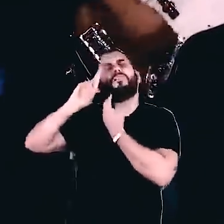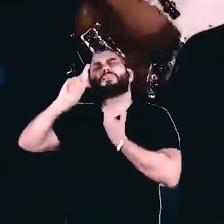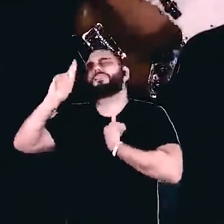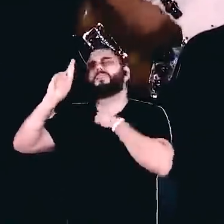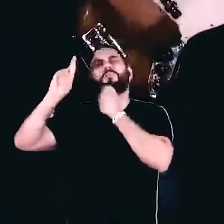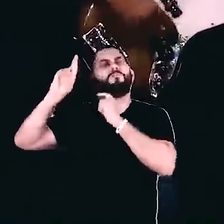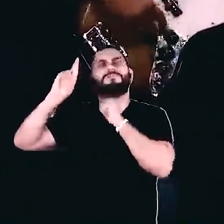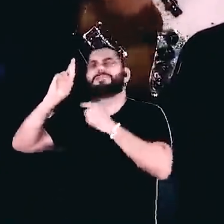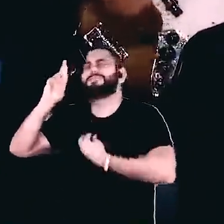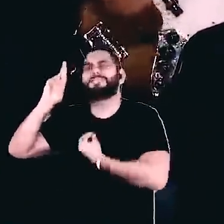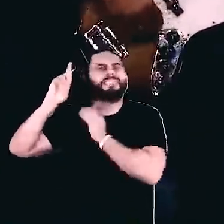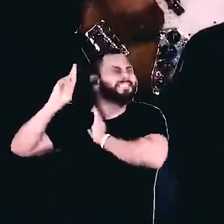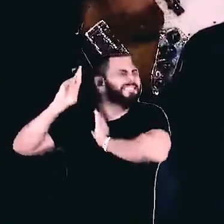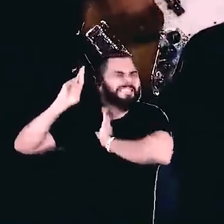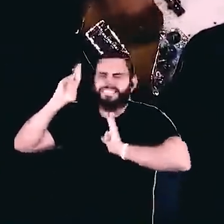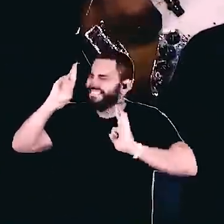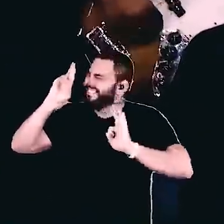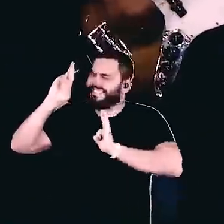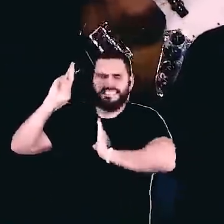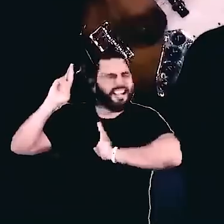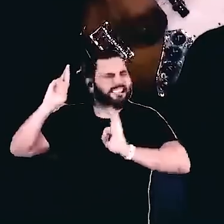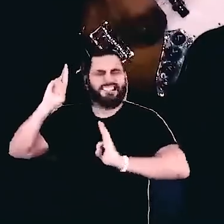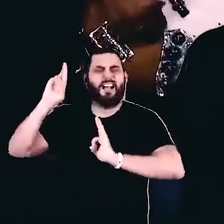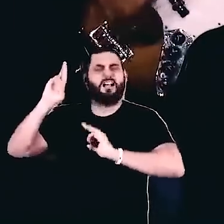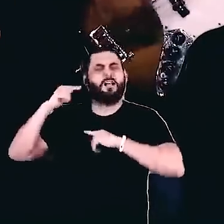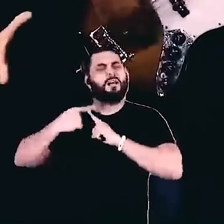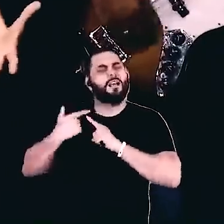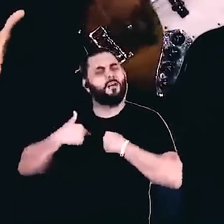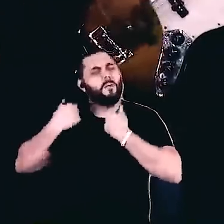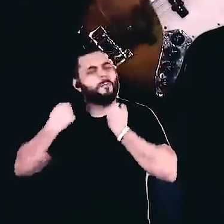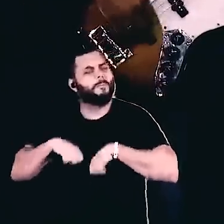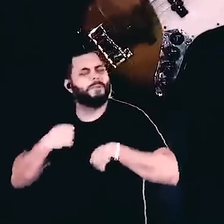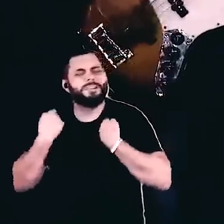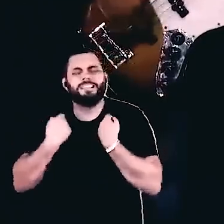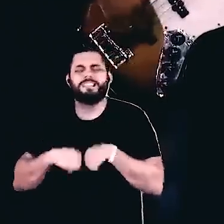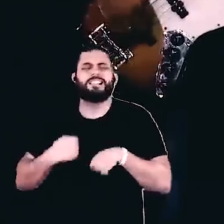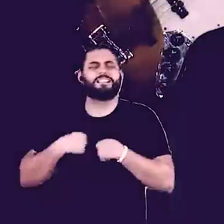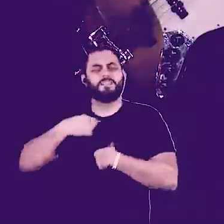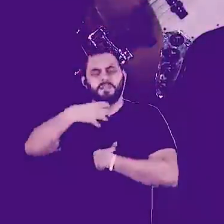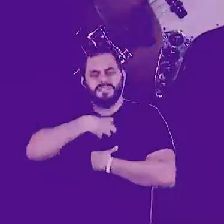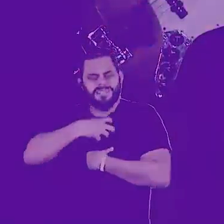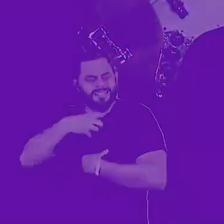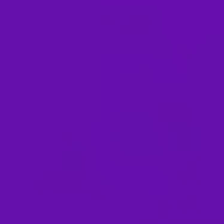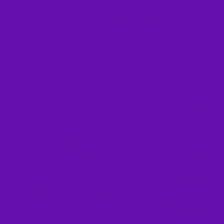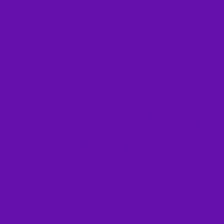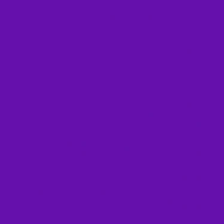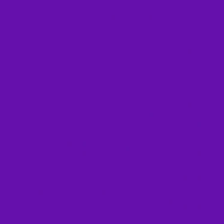posso viver, não vale a pena, porque eu preciso. Eu sou